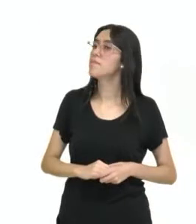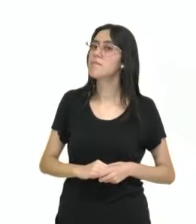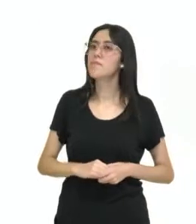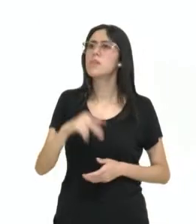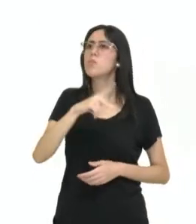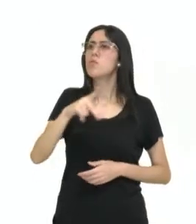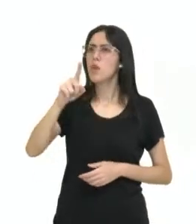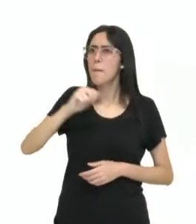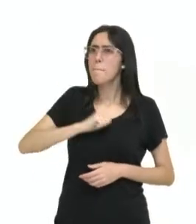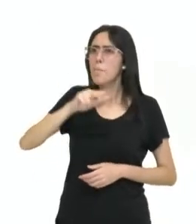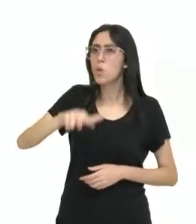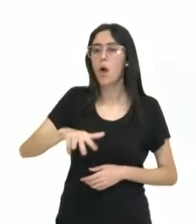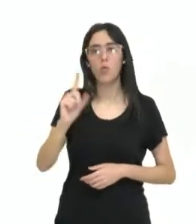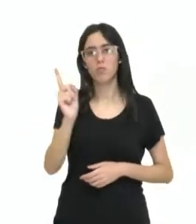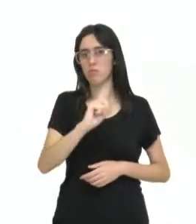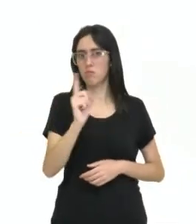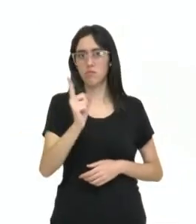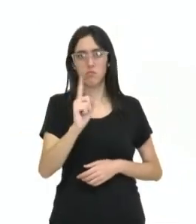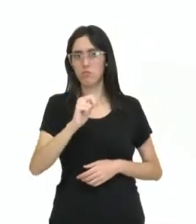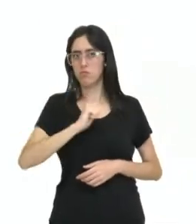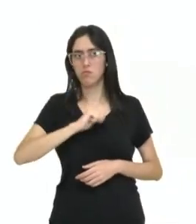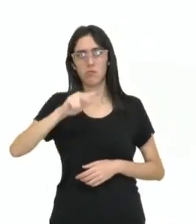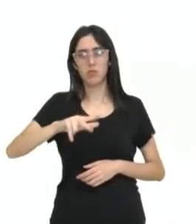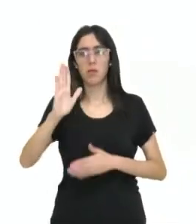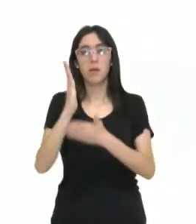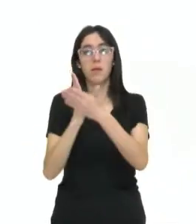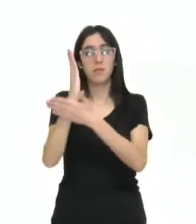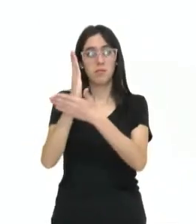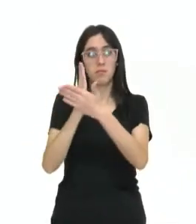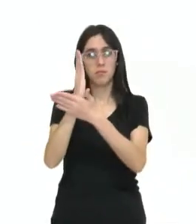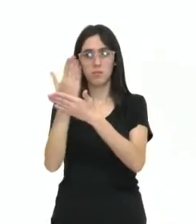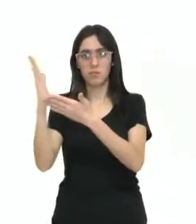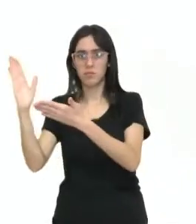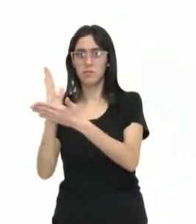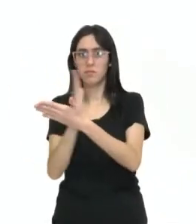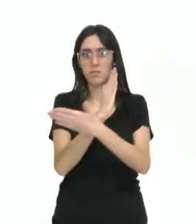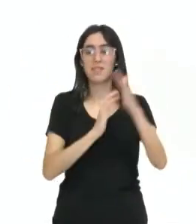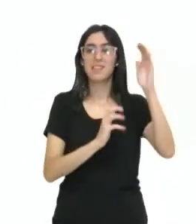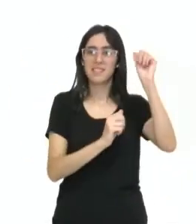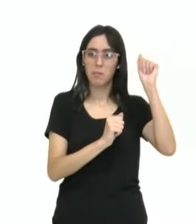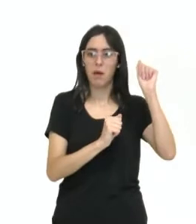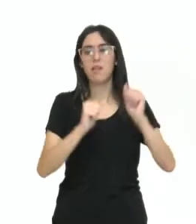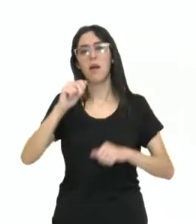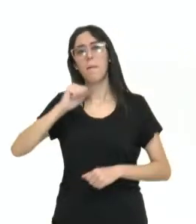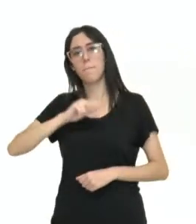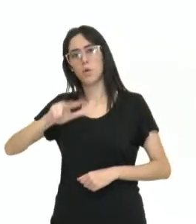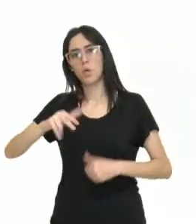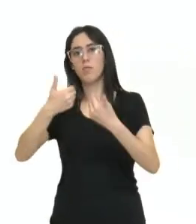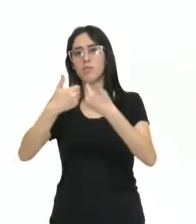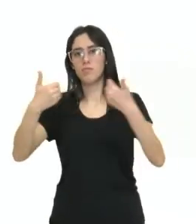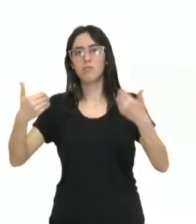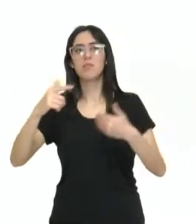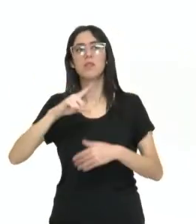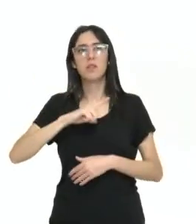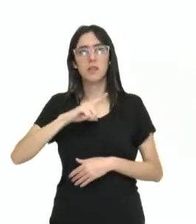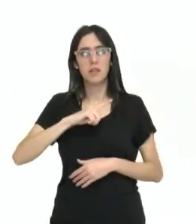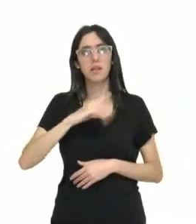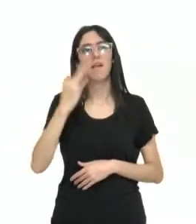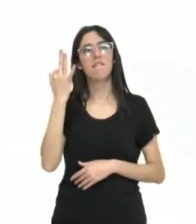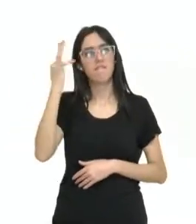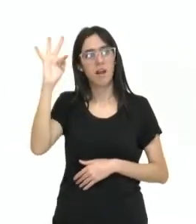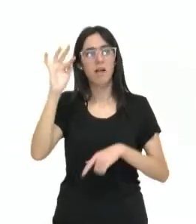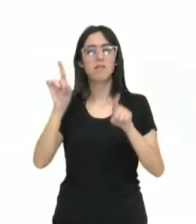Não, Portugal não está. Portugal faz divisa, não é na Espanha, tá? Nós temos a França, que também não é na